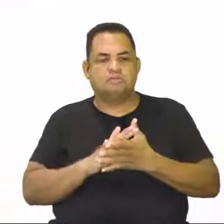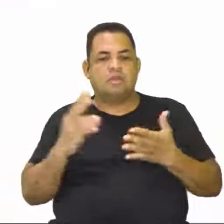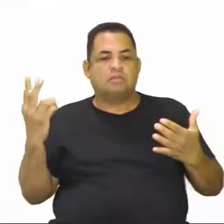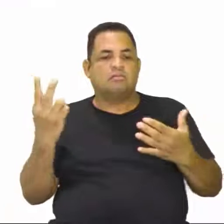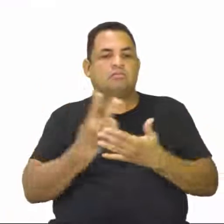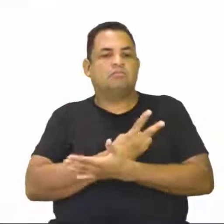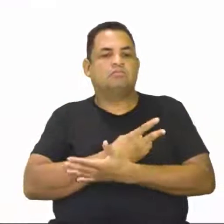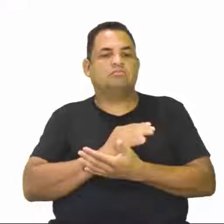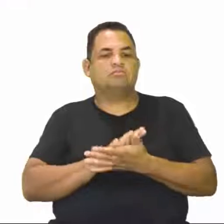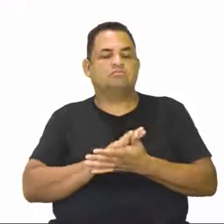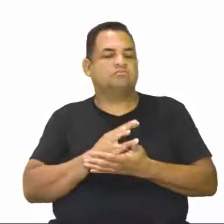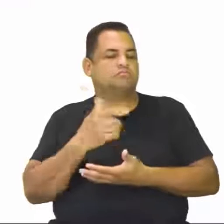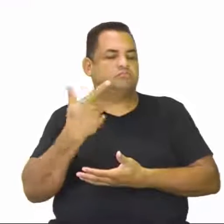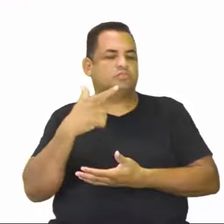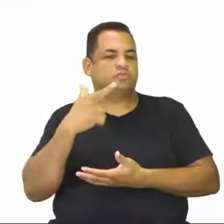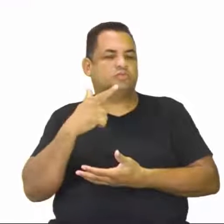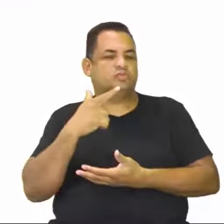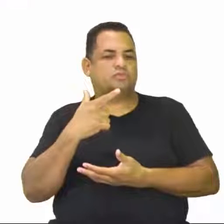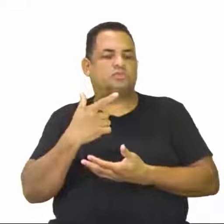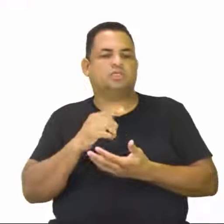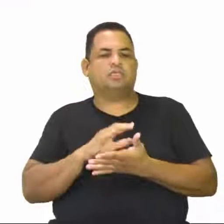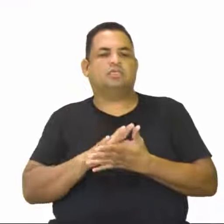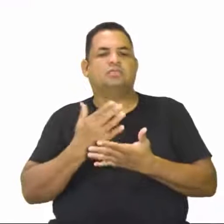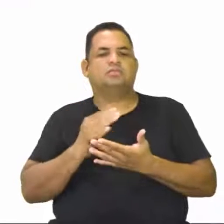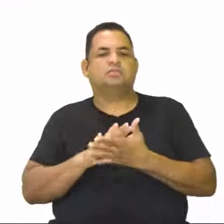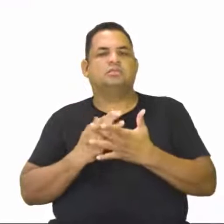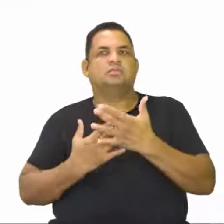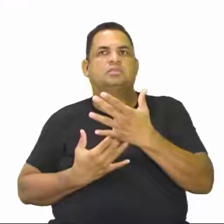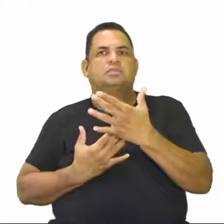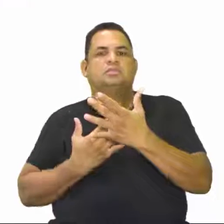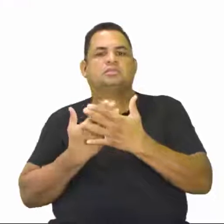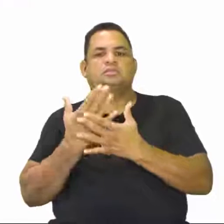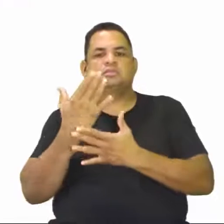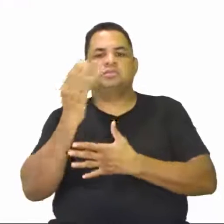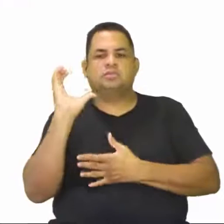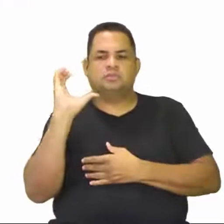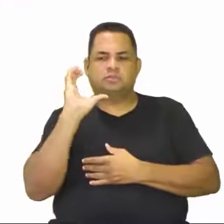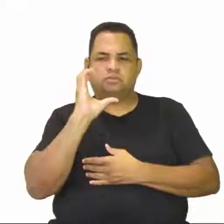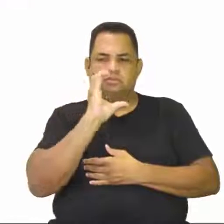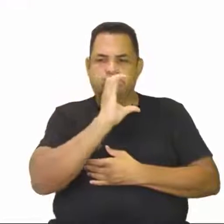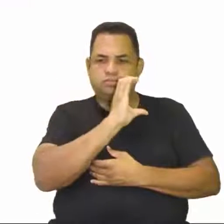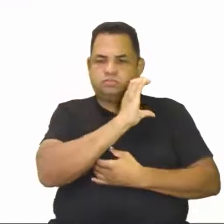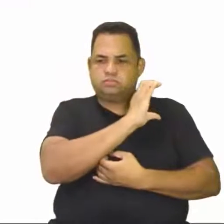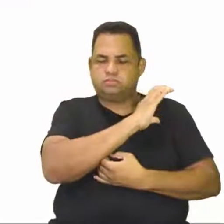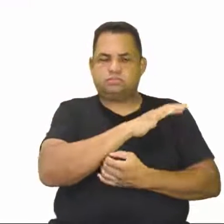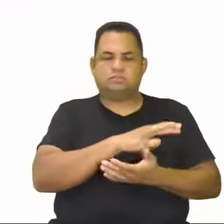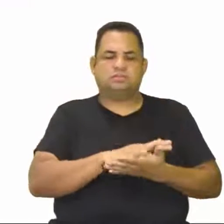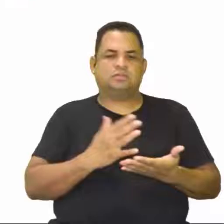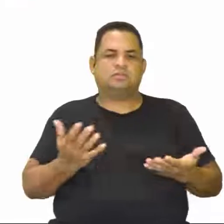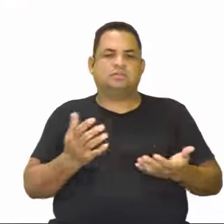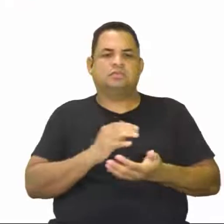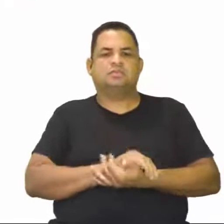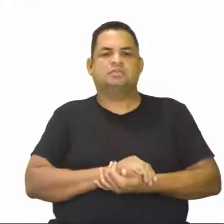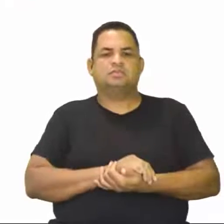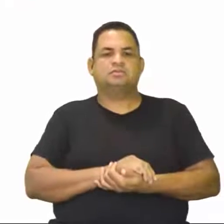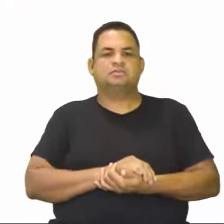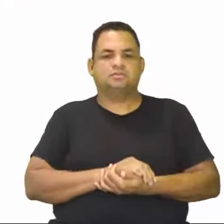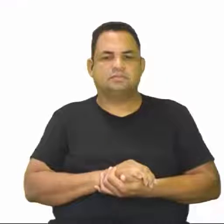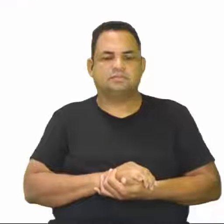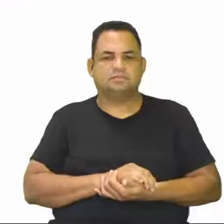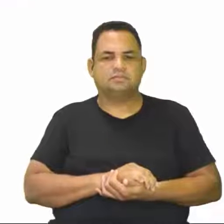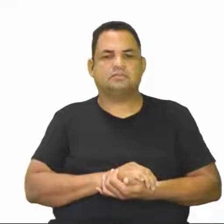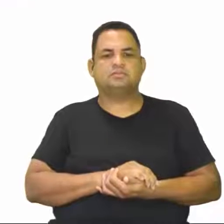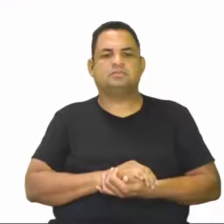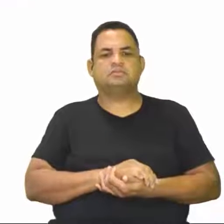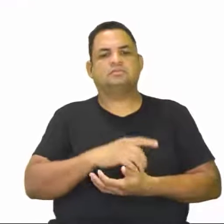ela ocorre sem liberação de calor. E o Almeida falou durante a aula que quando a gente tem a combustão, nós temos sim